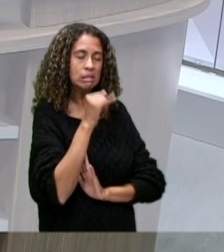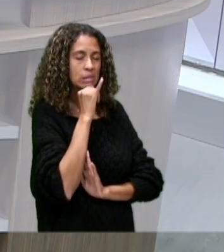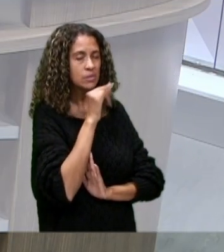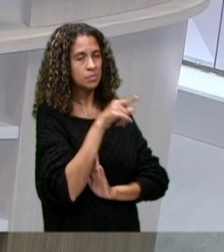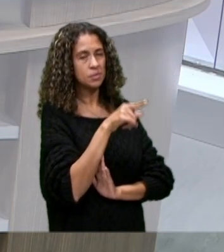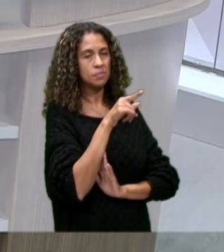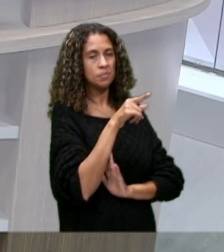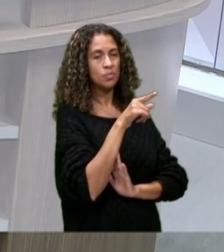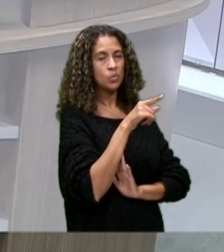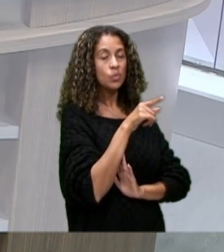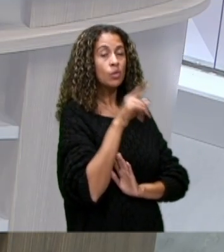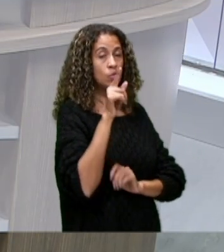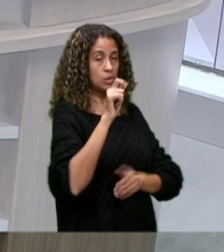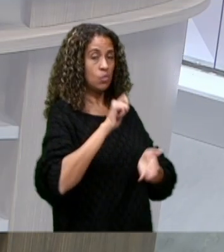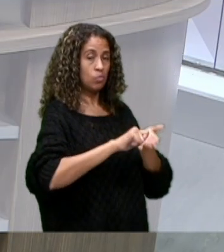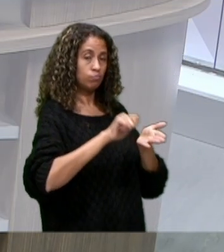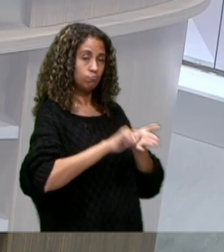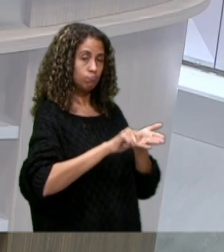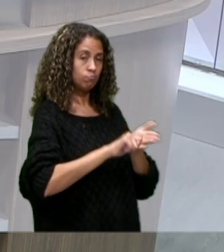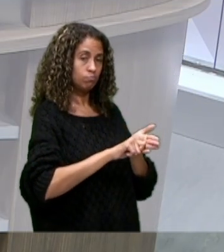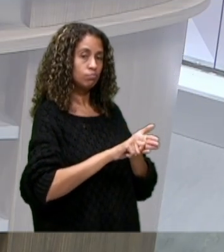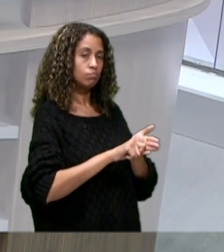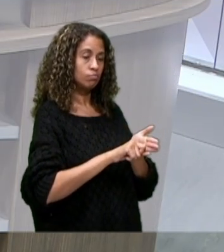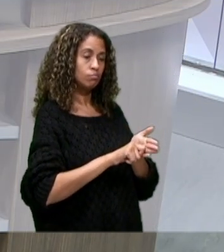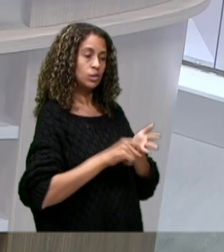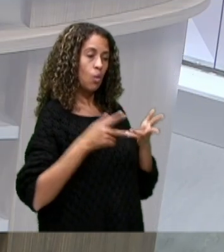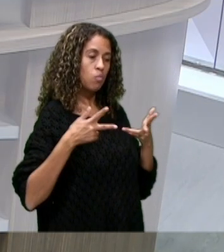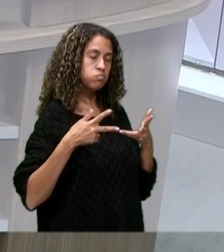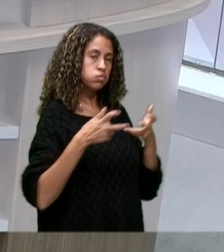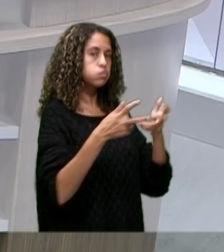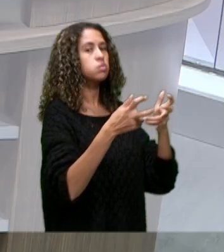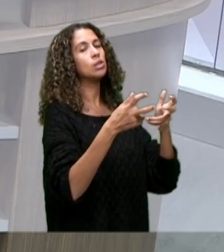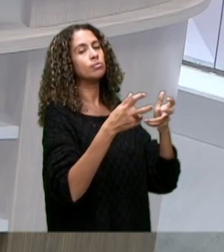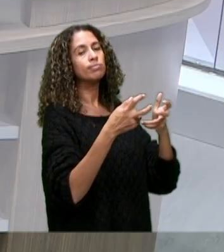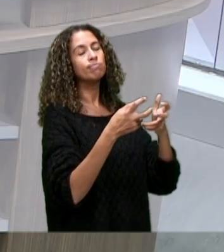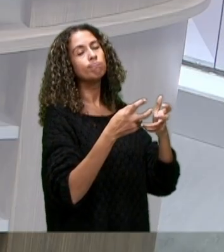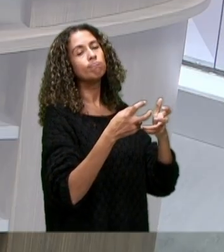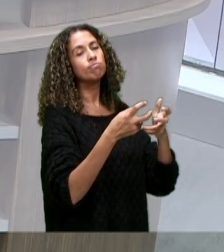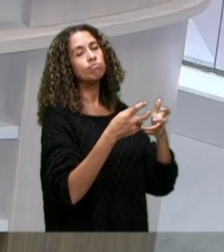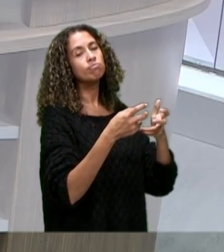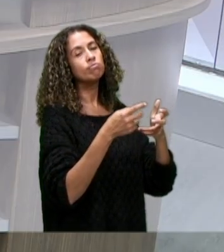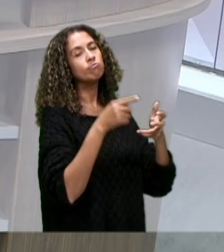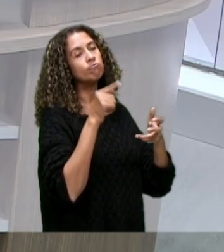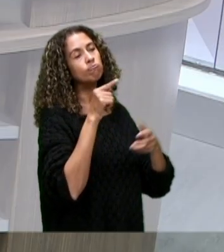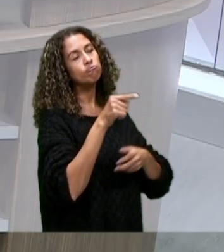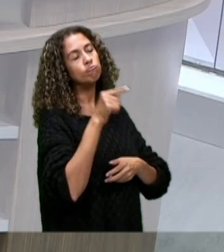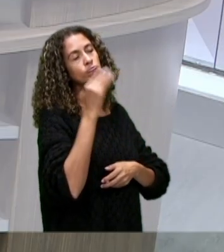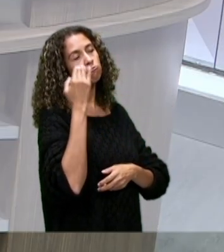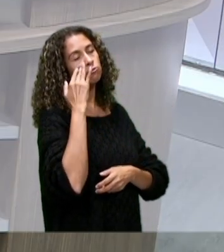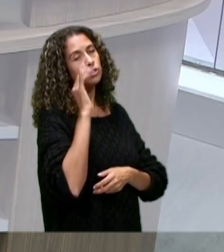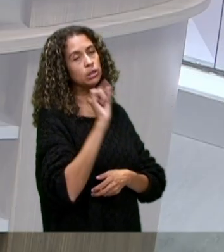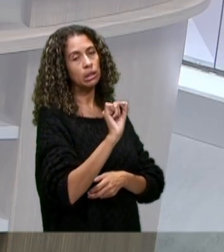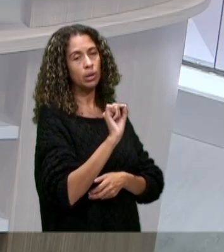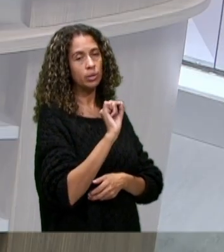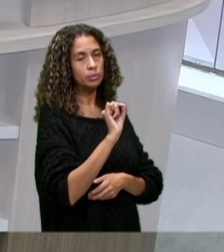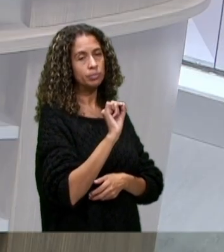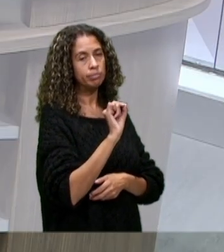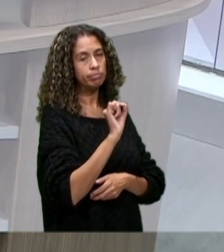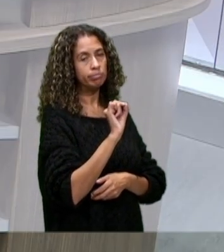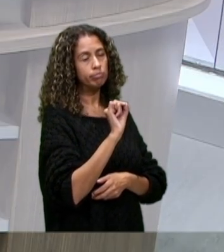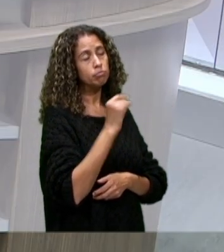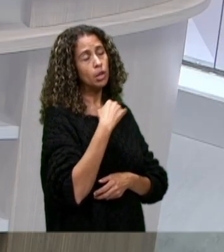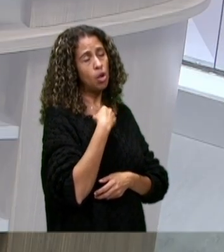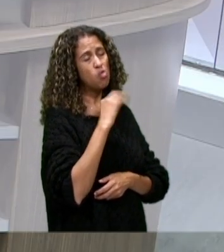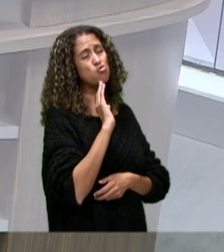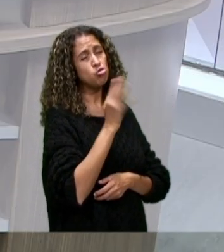um leitor muito voraz também, né? E você citou aí o Fukuyama. Eu li